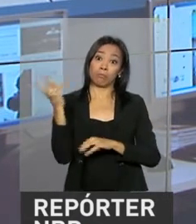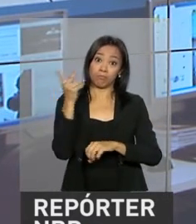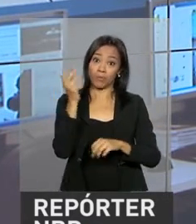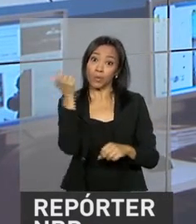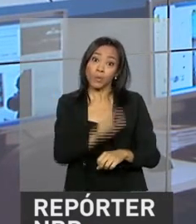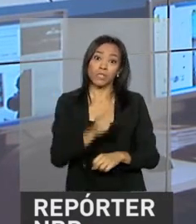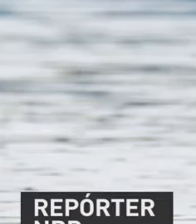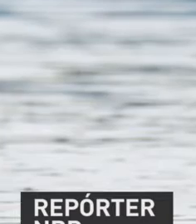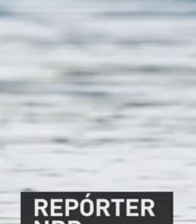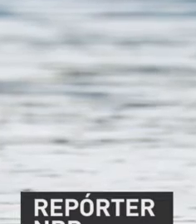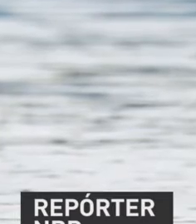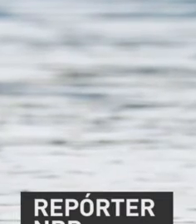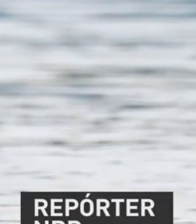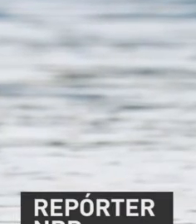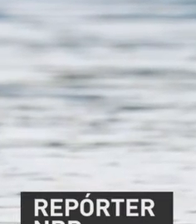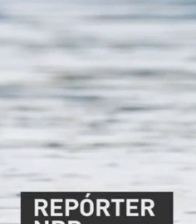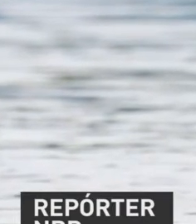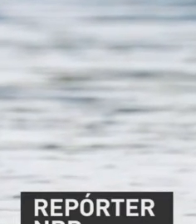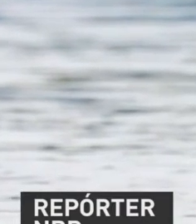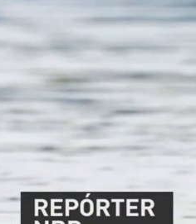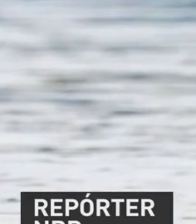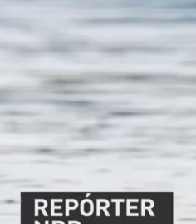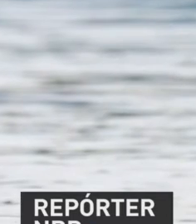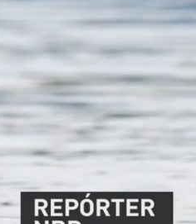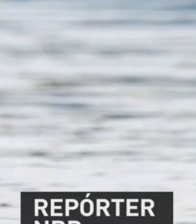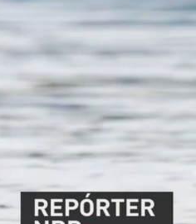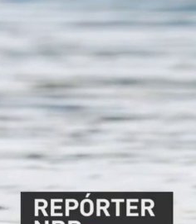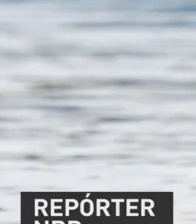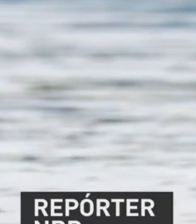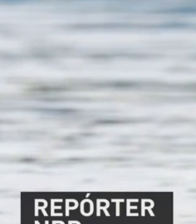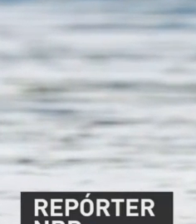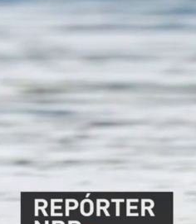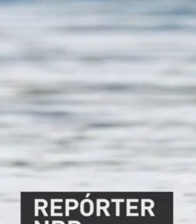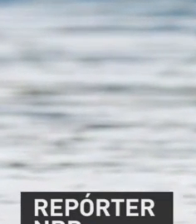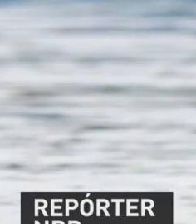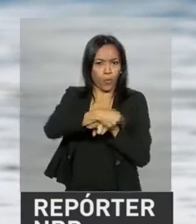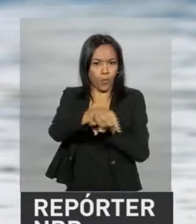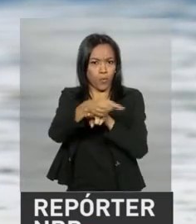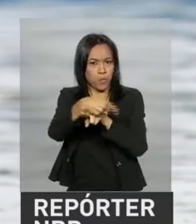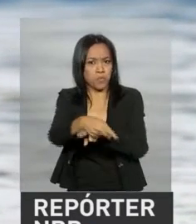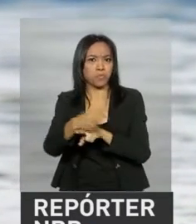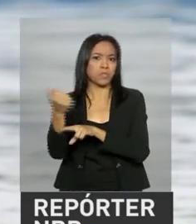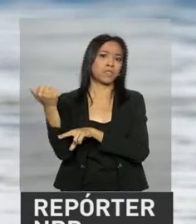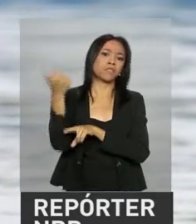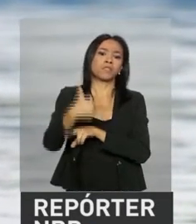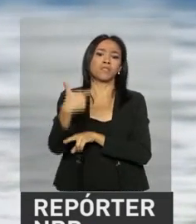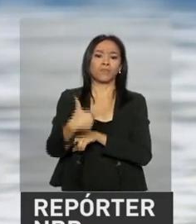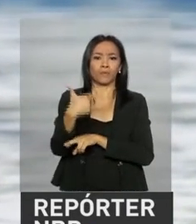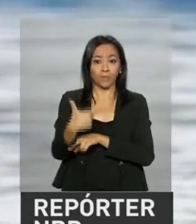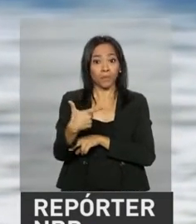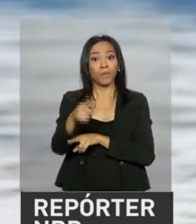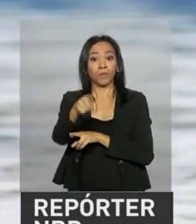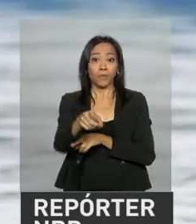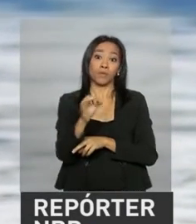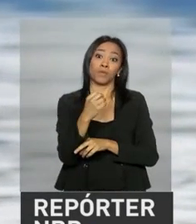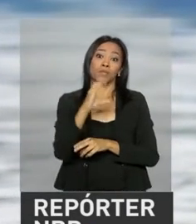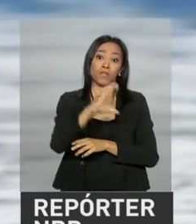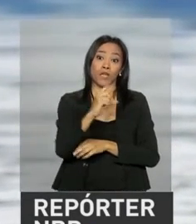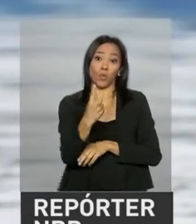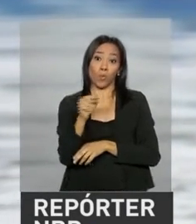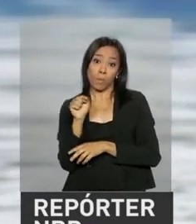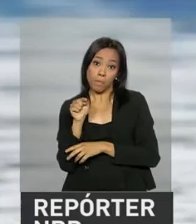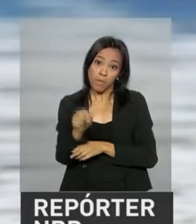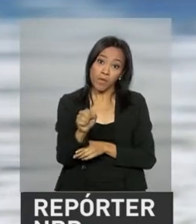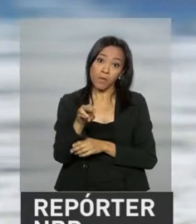velocidade o baiano isaquias queiroz conquistou agora pouco segundo lugar no pódio na modalidade c1 1000 metros um